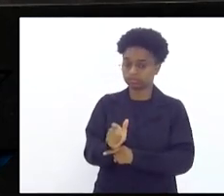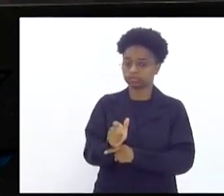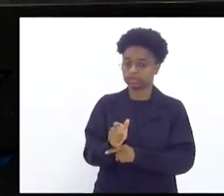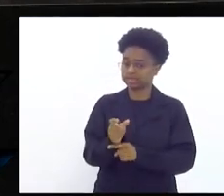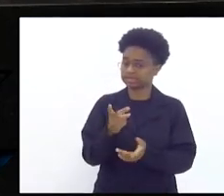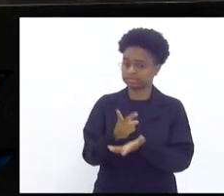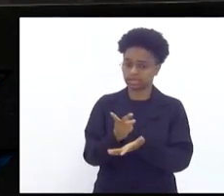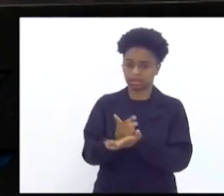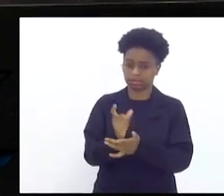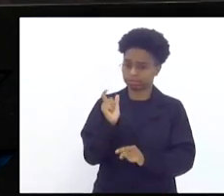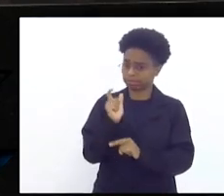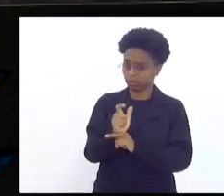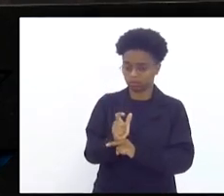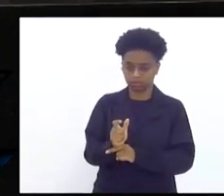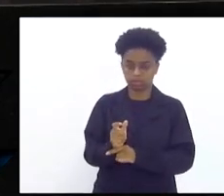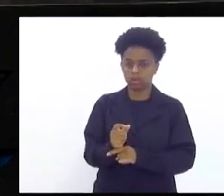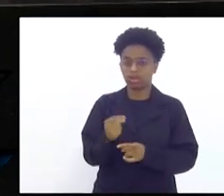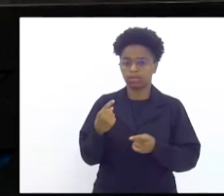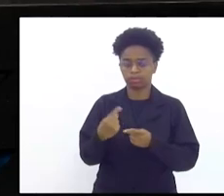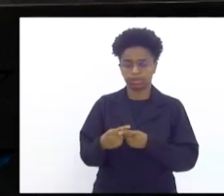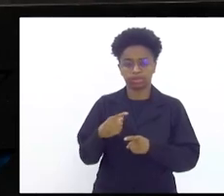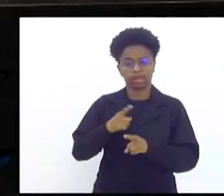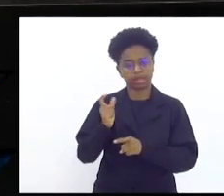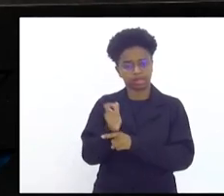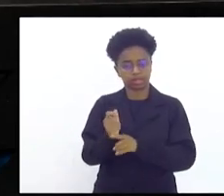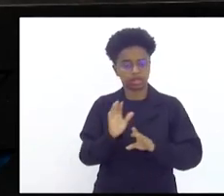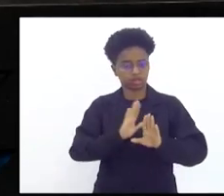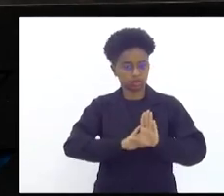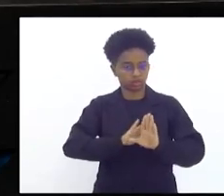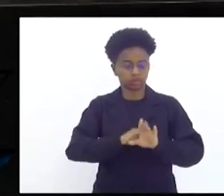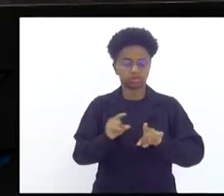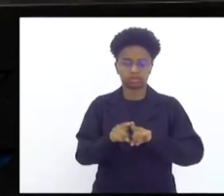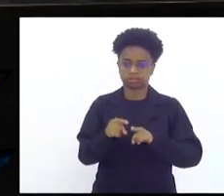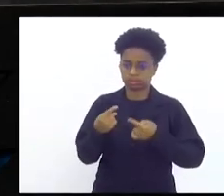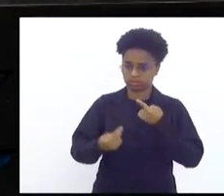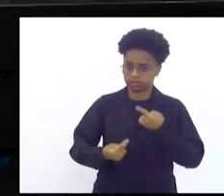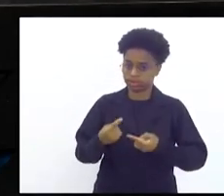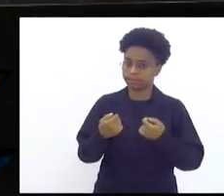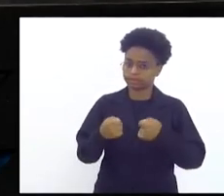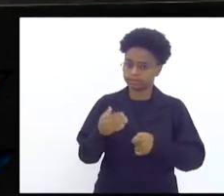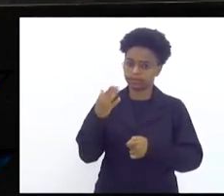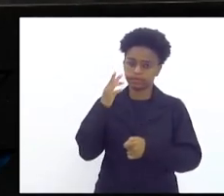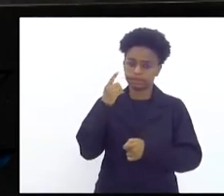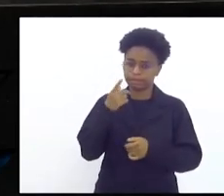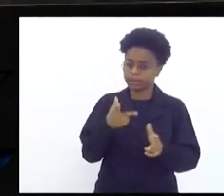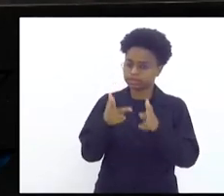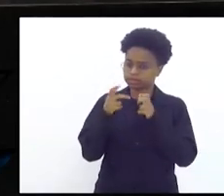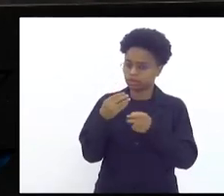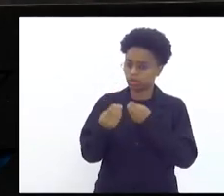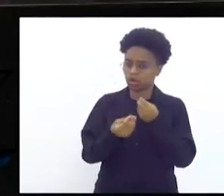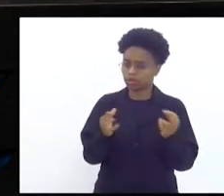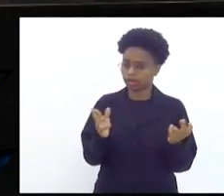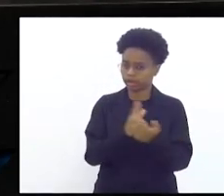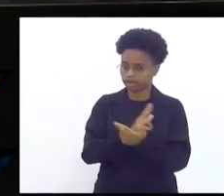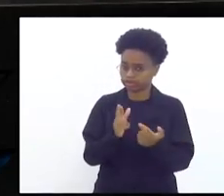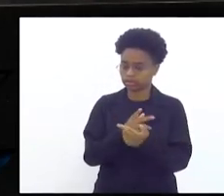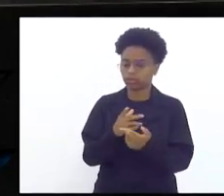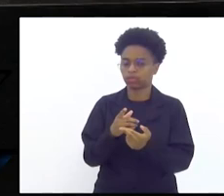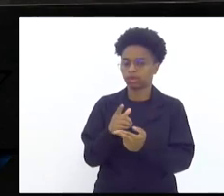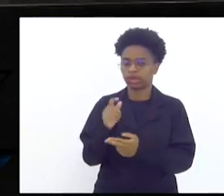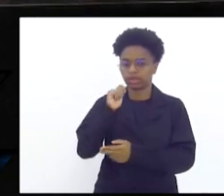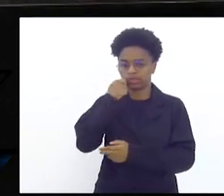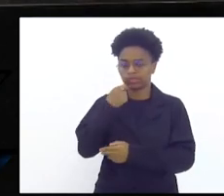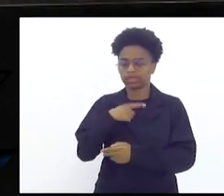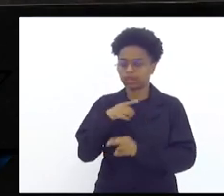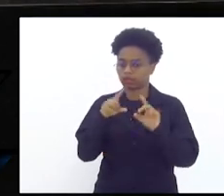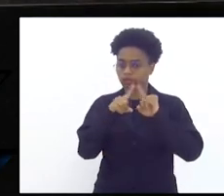desde sempre somos uma crítica ideológica e política Basta ver a relação que o Eduardo Paes tem com os servidores é